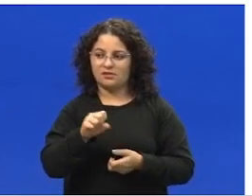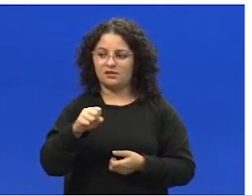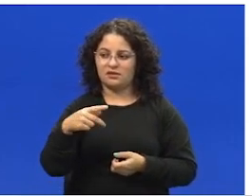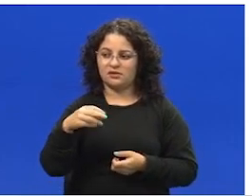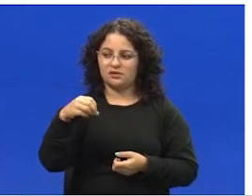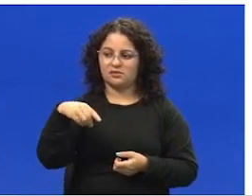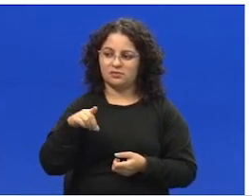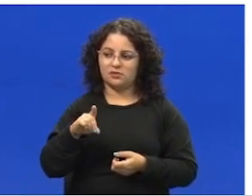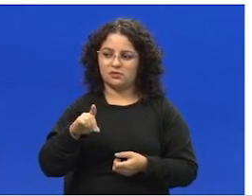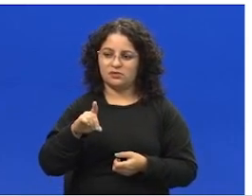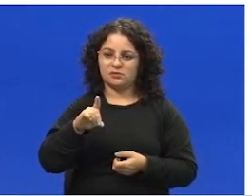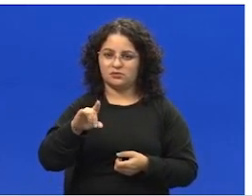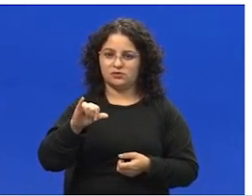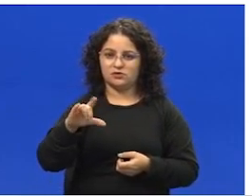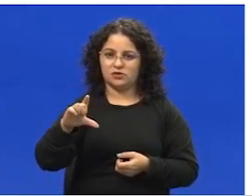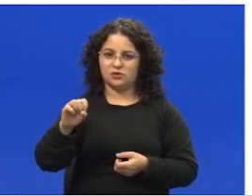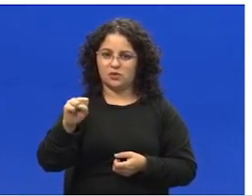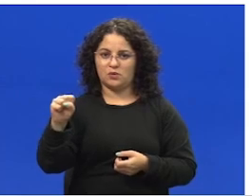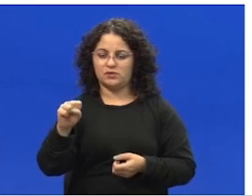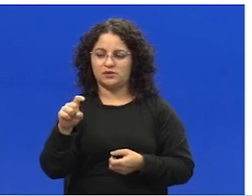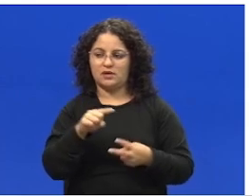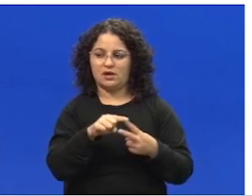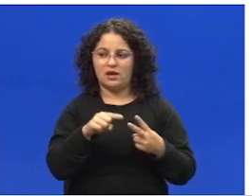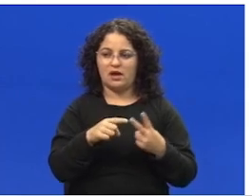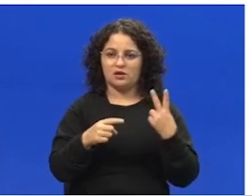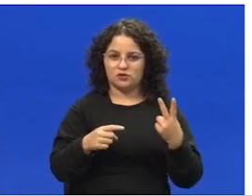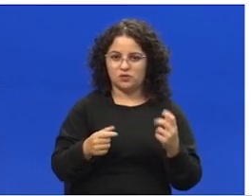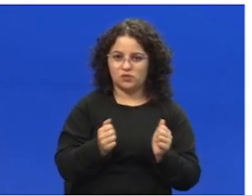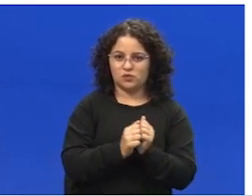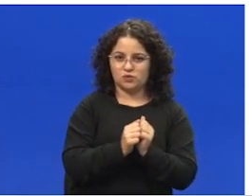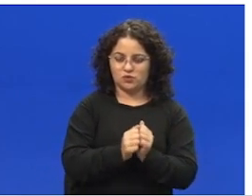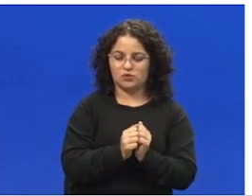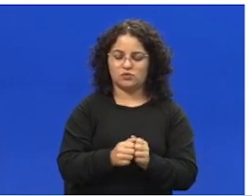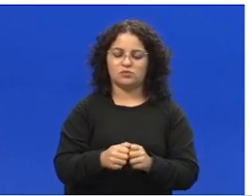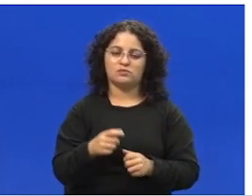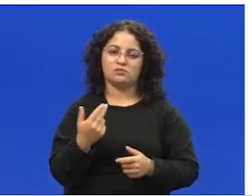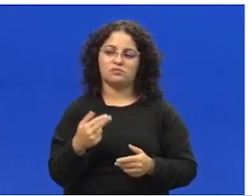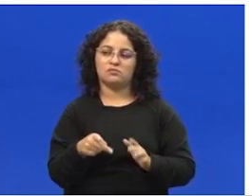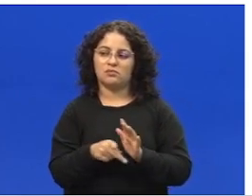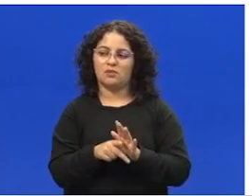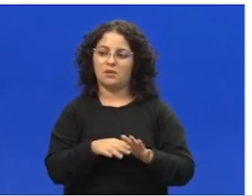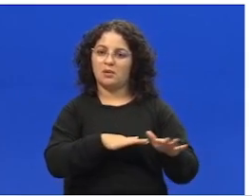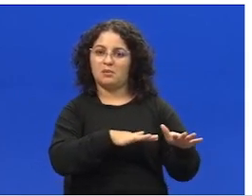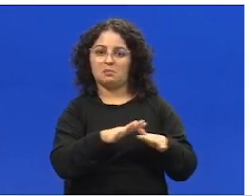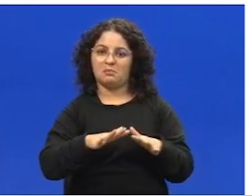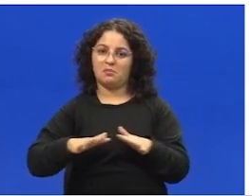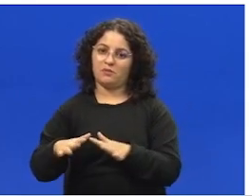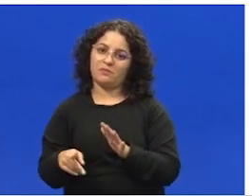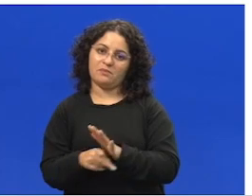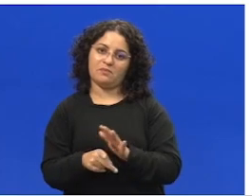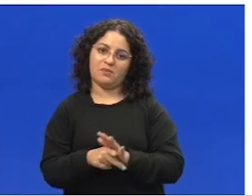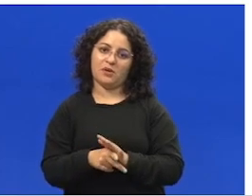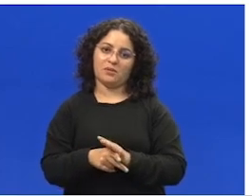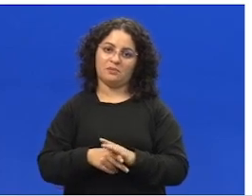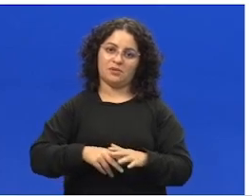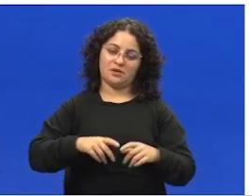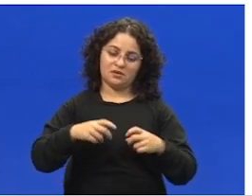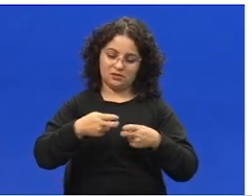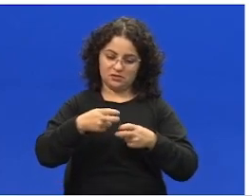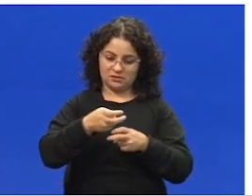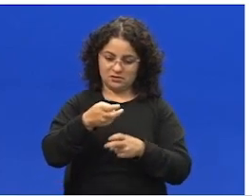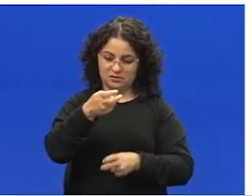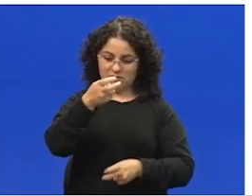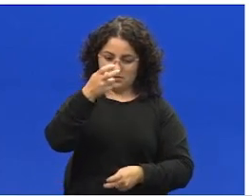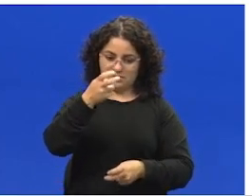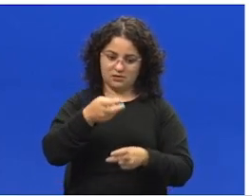e a espondilolistese, que estão associadas com o movimento de extensão da coluna e o